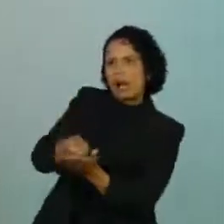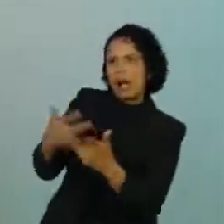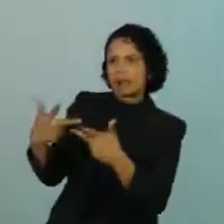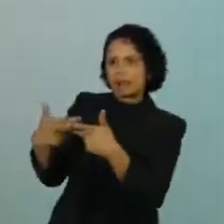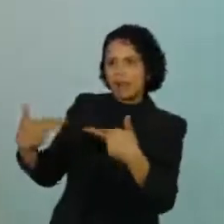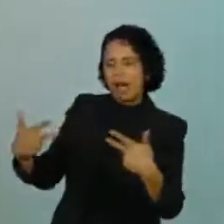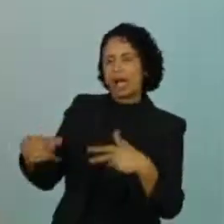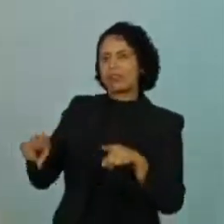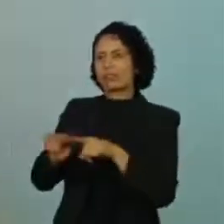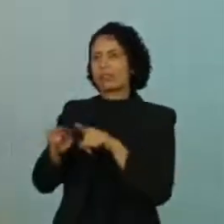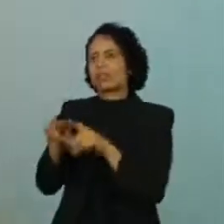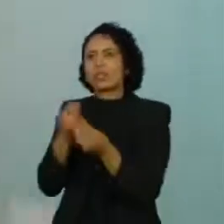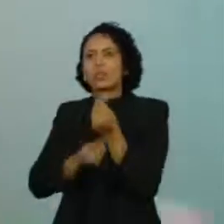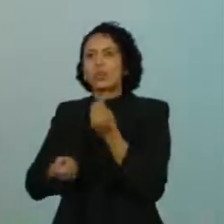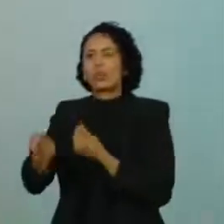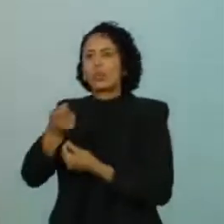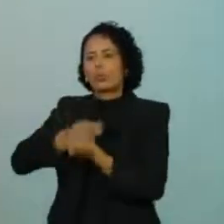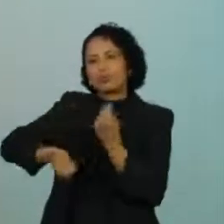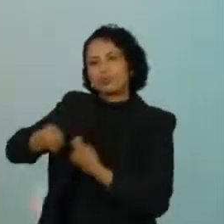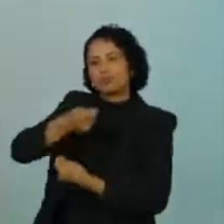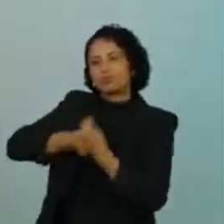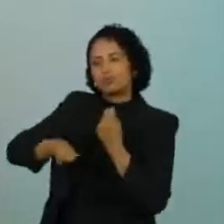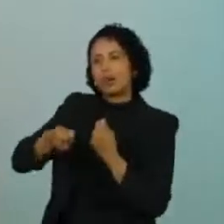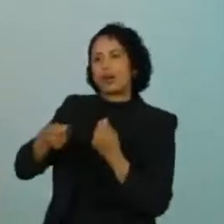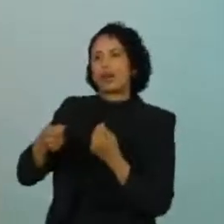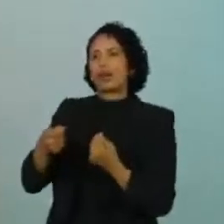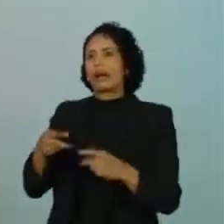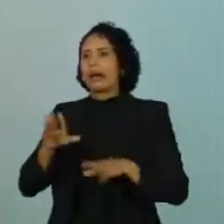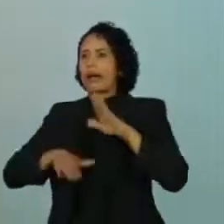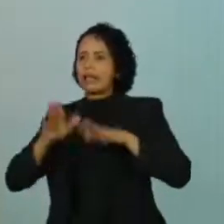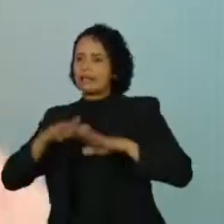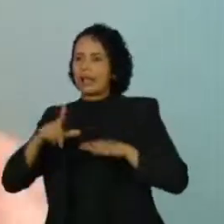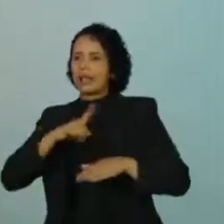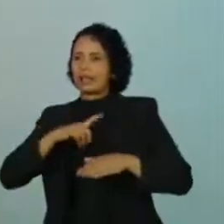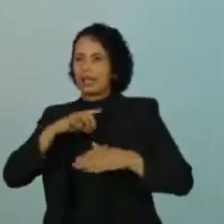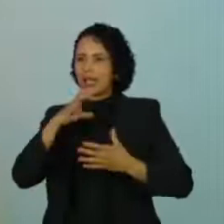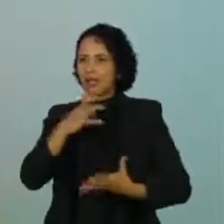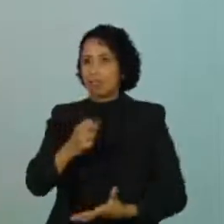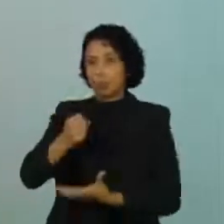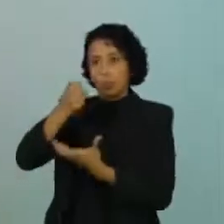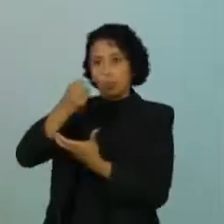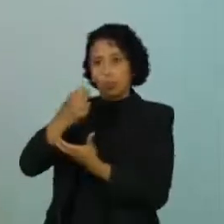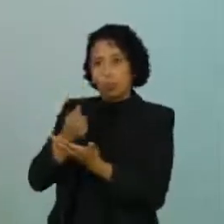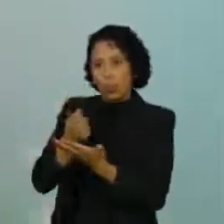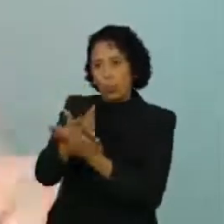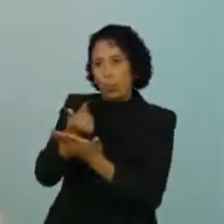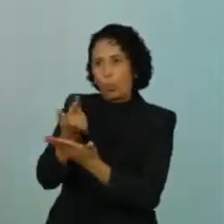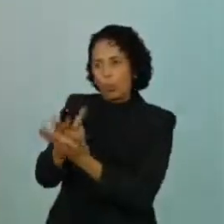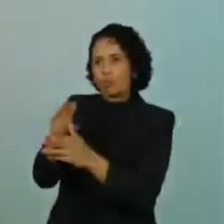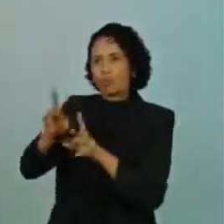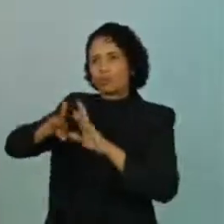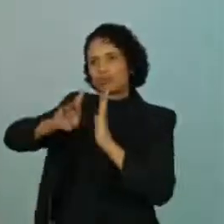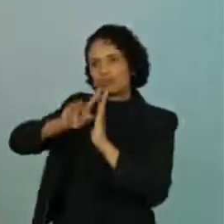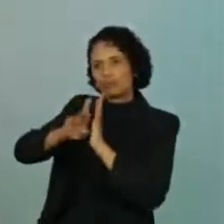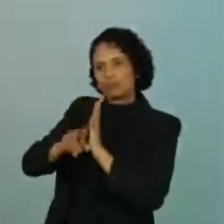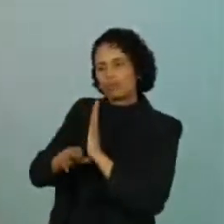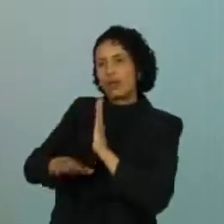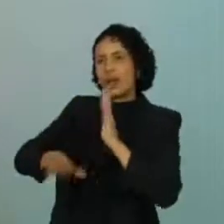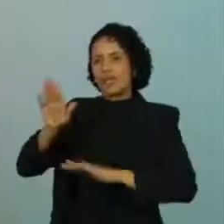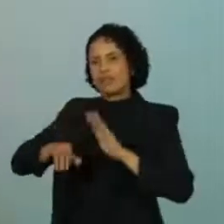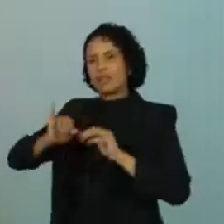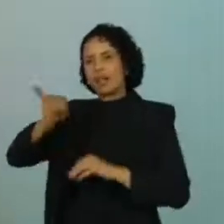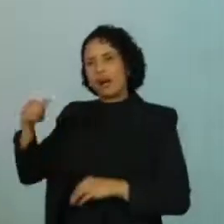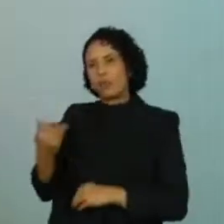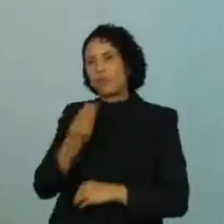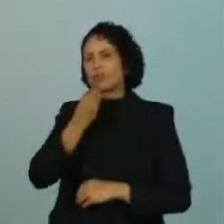negociar, diminuir, às vezes um plano, um pacote que eu consiga reduzir, até melhorar e aproveitar às vezes